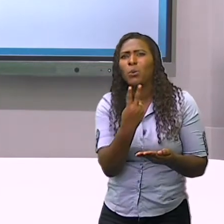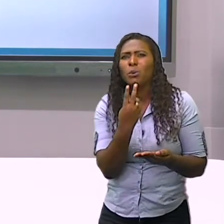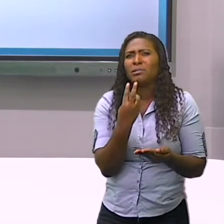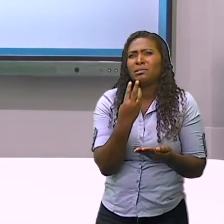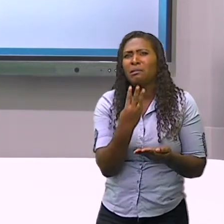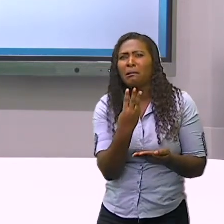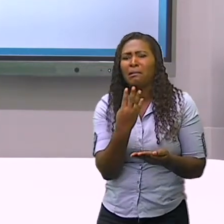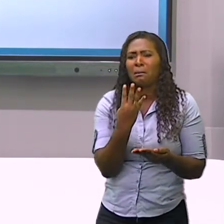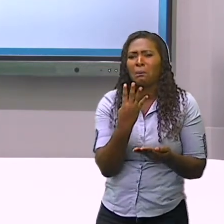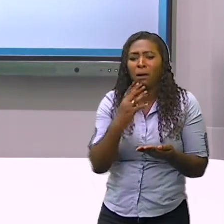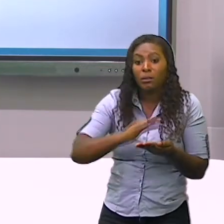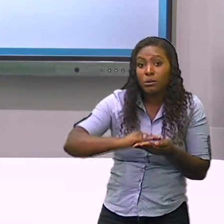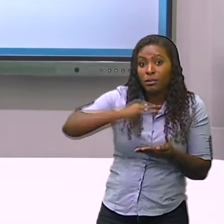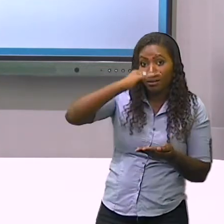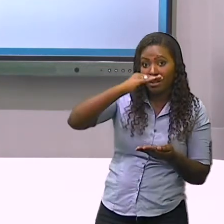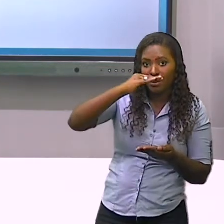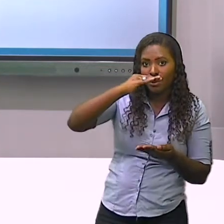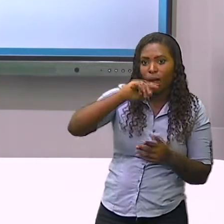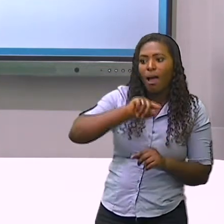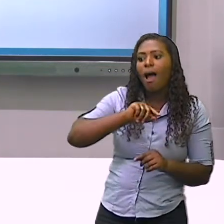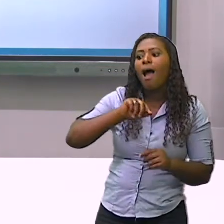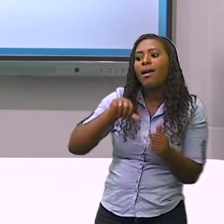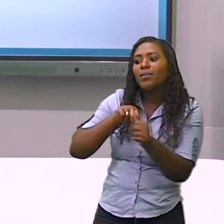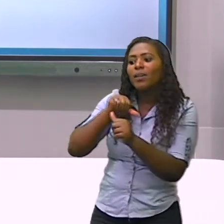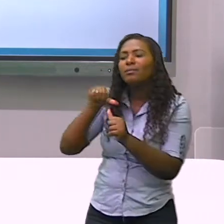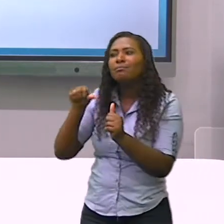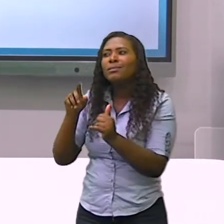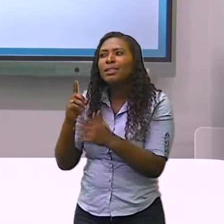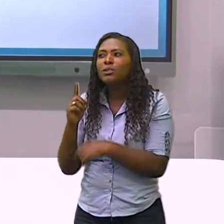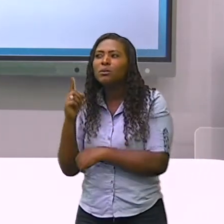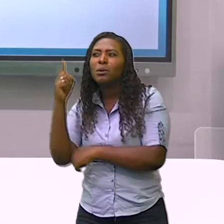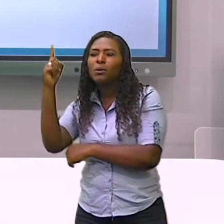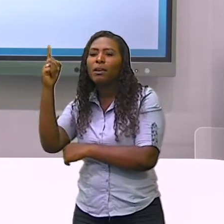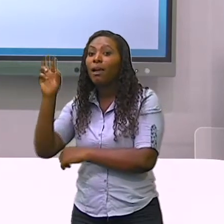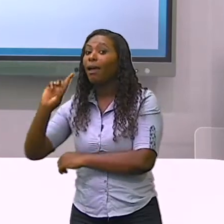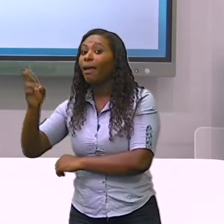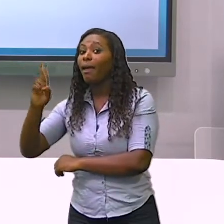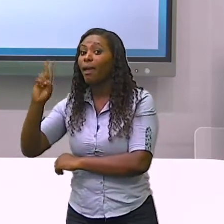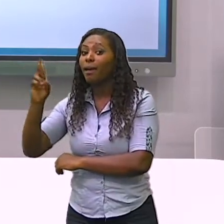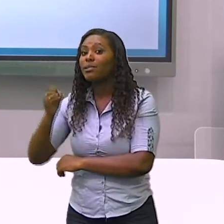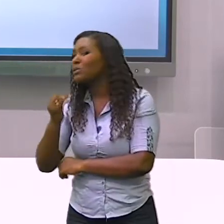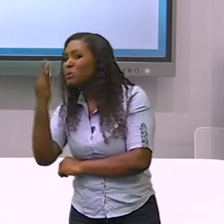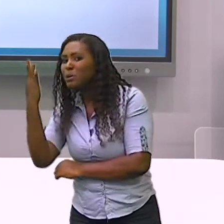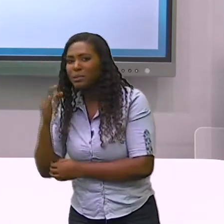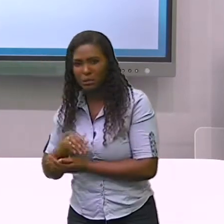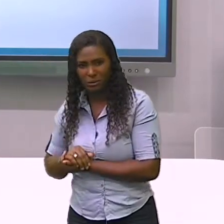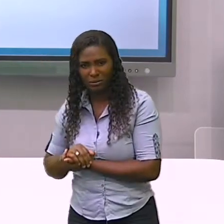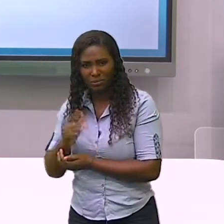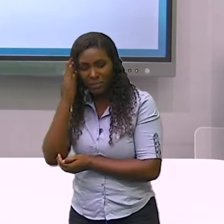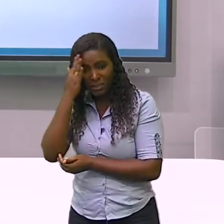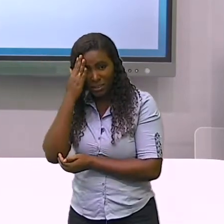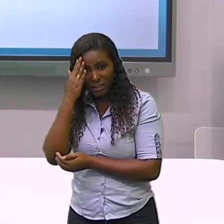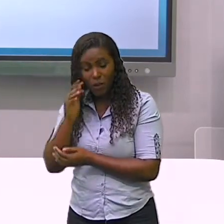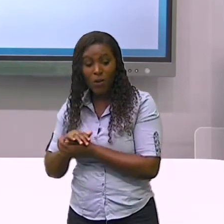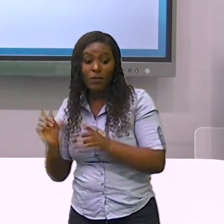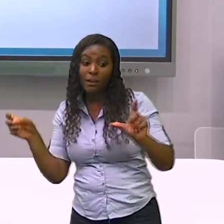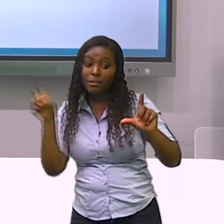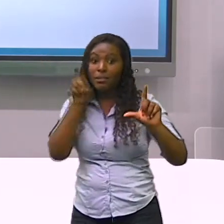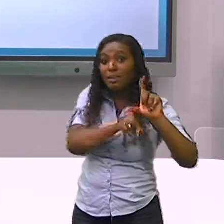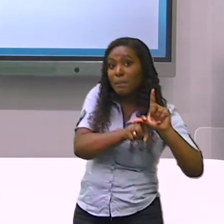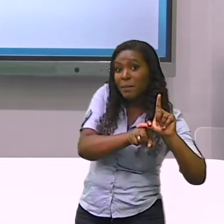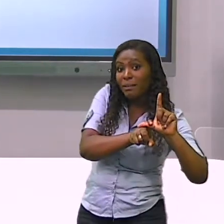uma grandeza depende da outra. Eu vou ter uma grandeza dependente e a outra